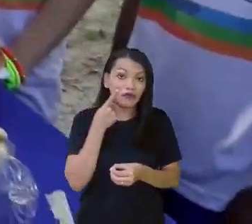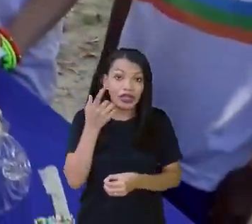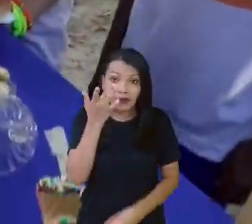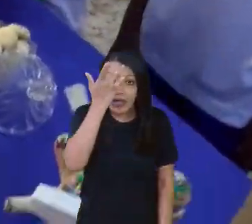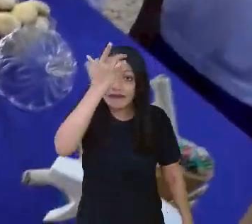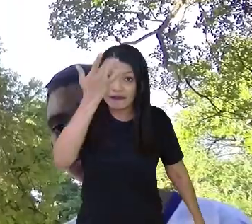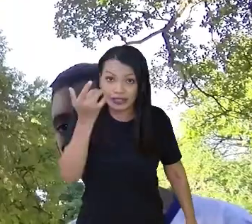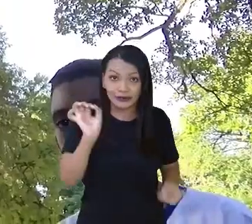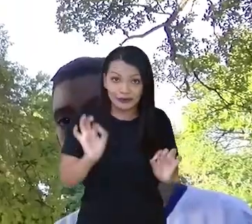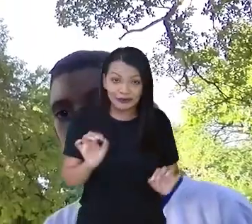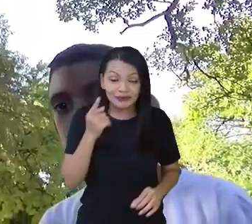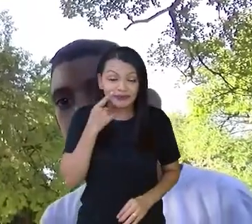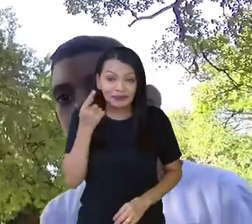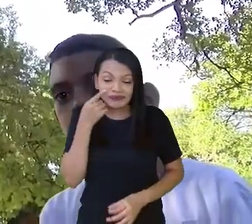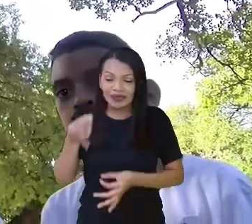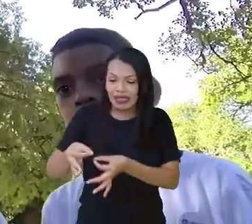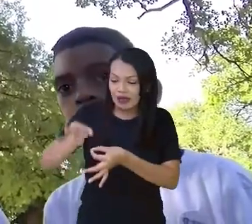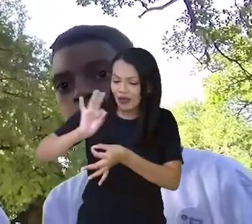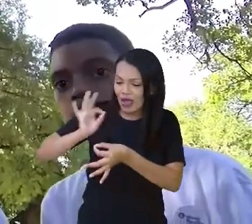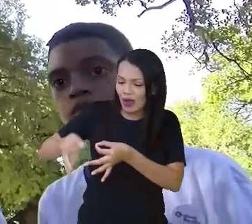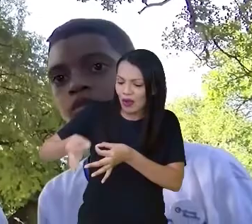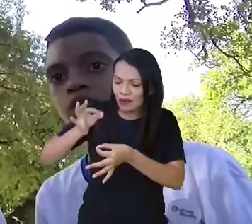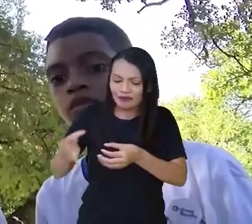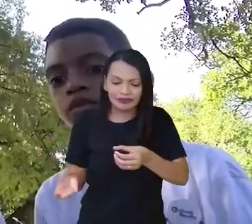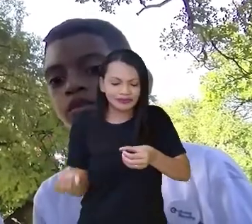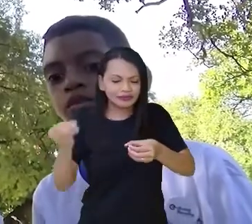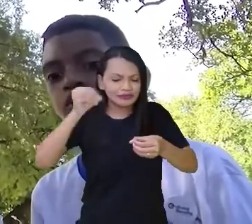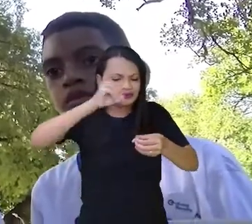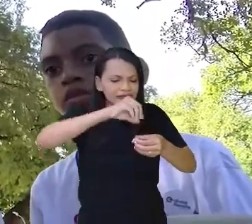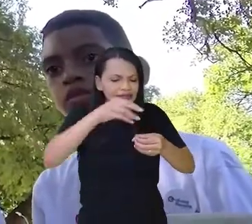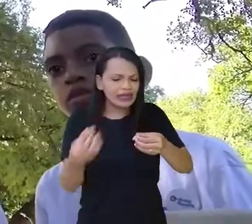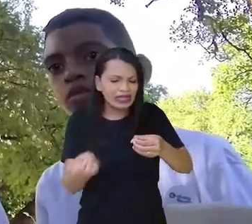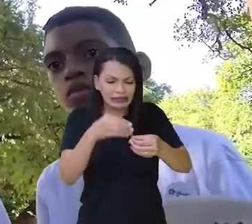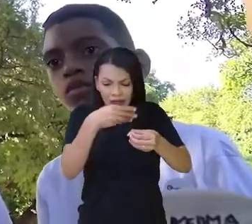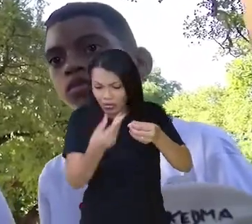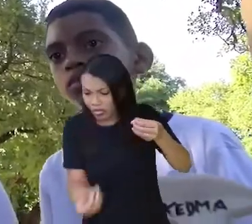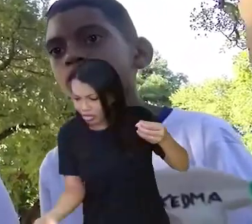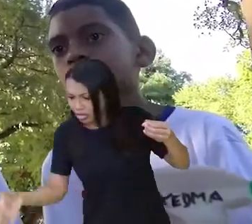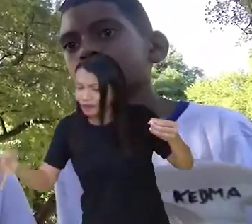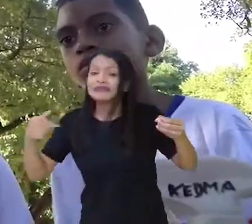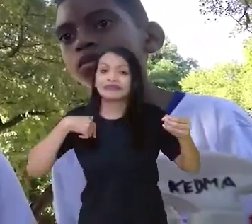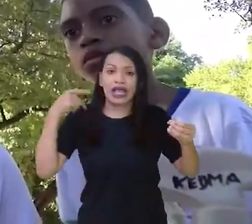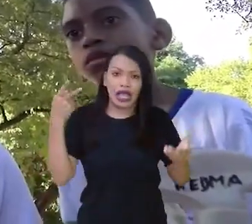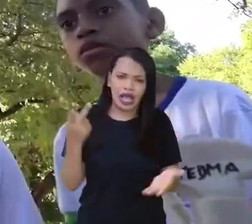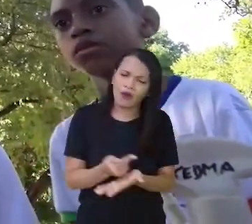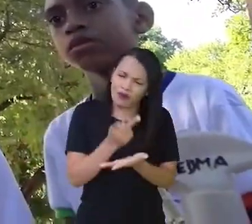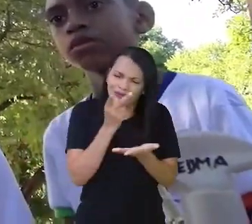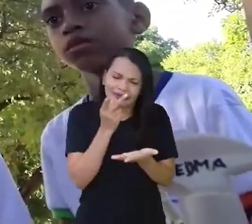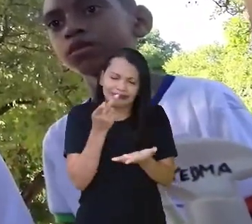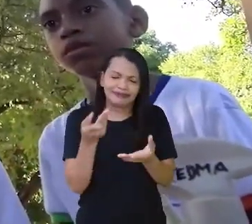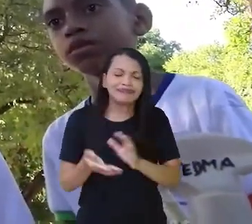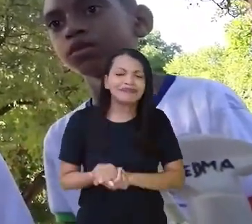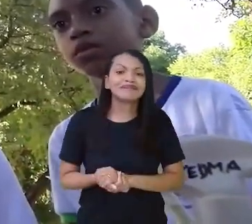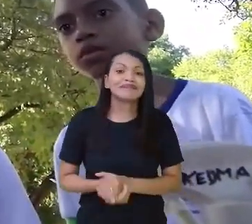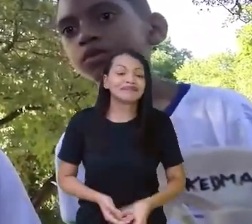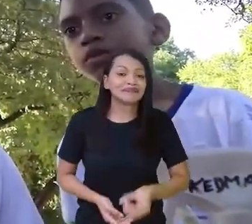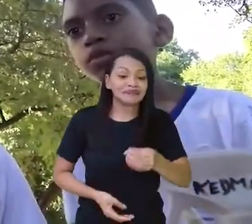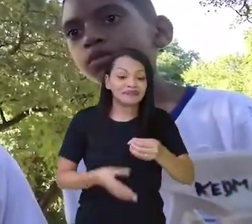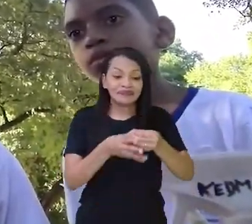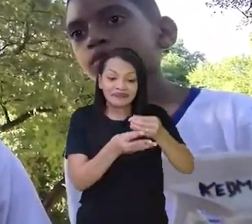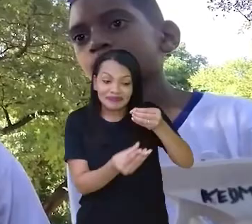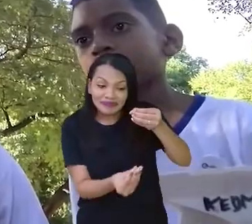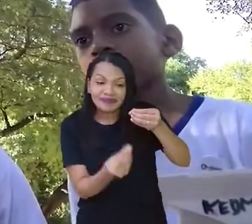fácil. Vou colocar as uvas. Eita, caiu. É, acontece. Eu vou colocar as uvas